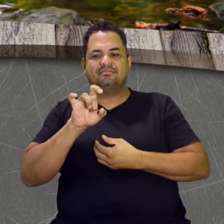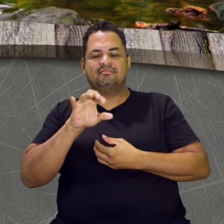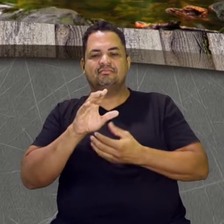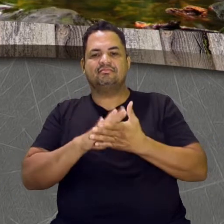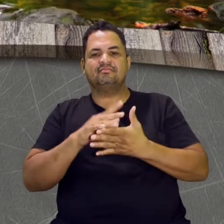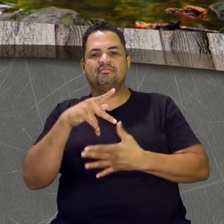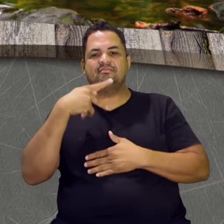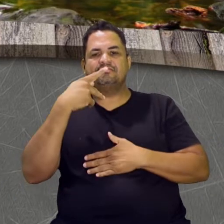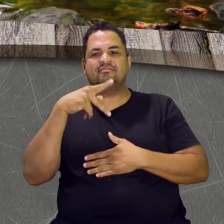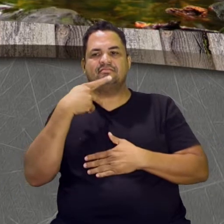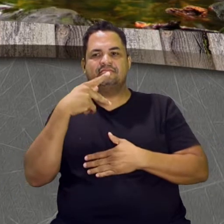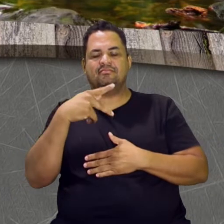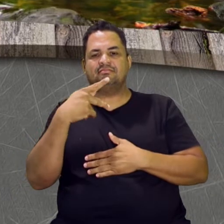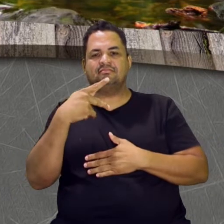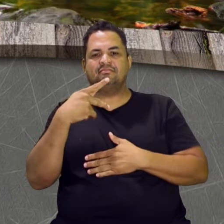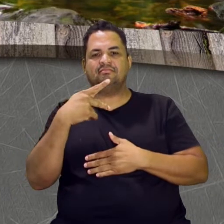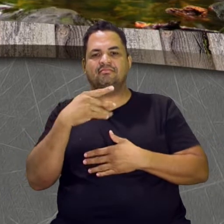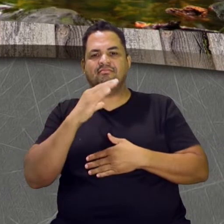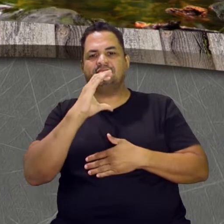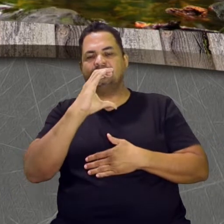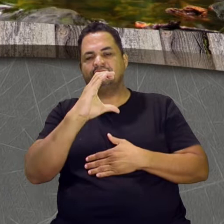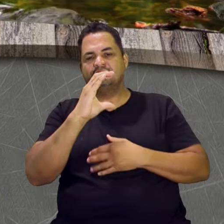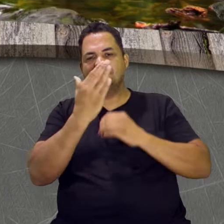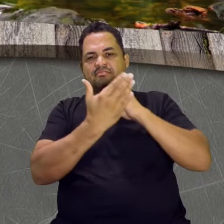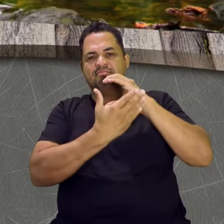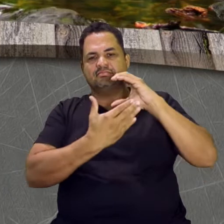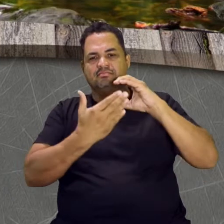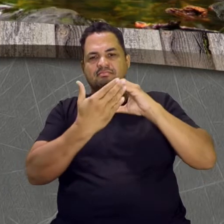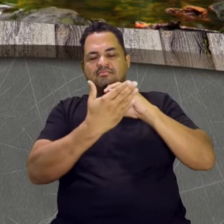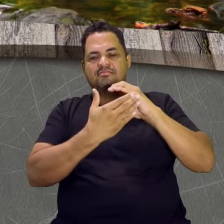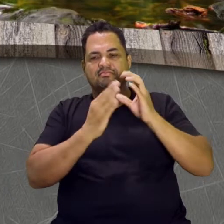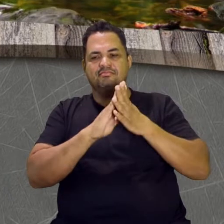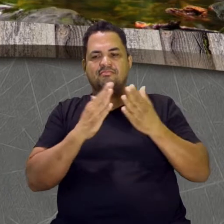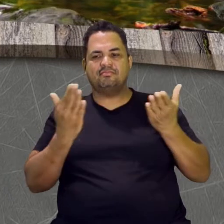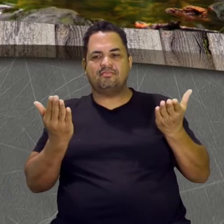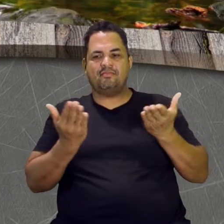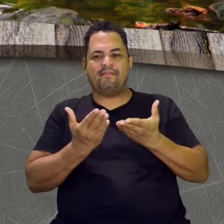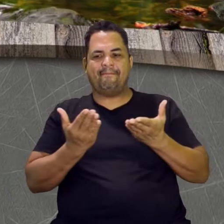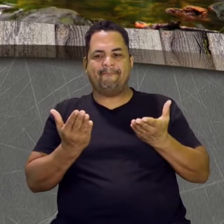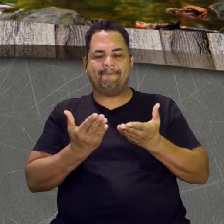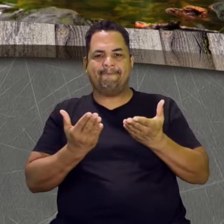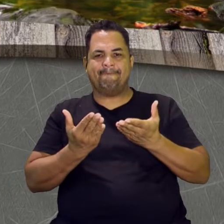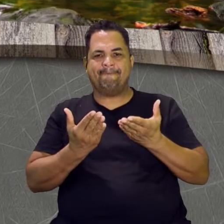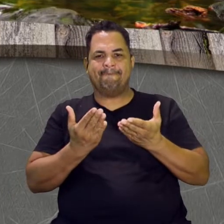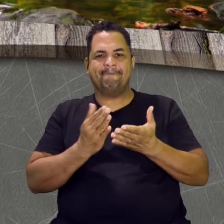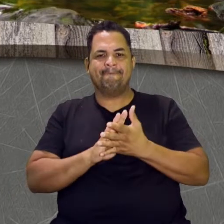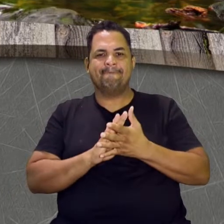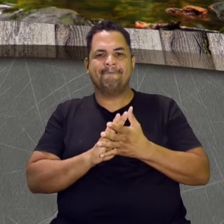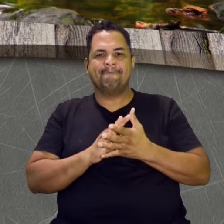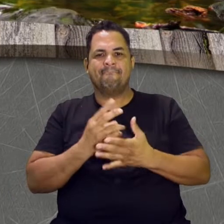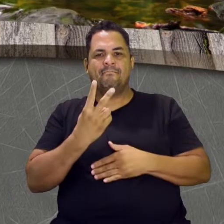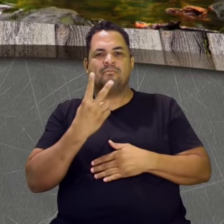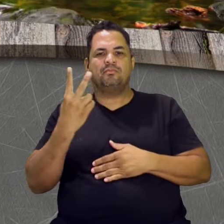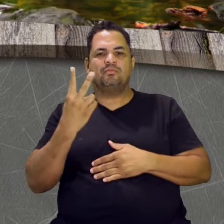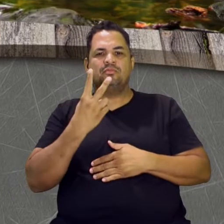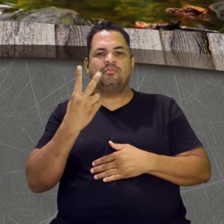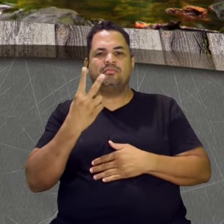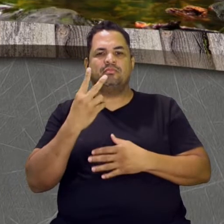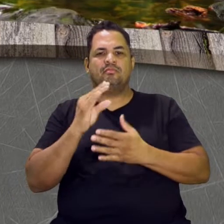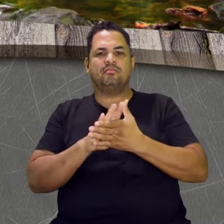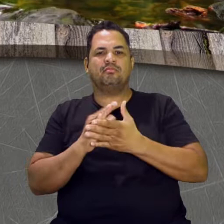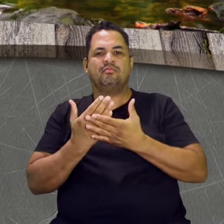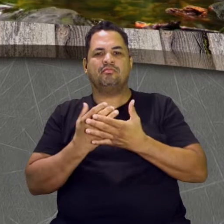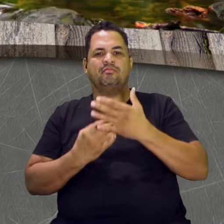gente falou dos carboidratos. Agora nós chegamos neles, que são a segunda maior fonte